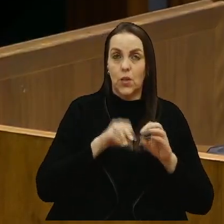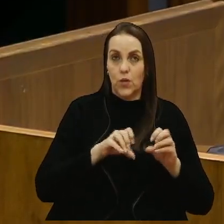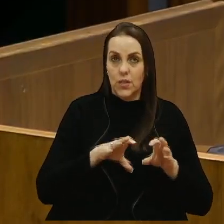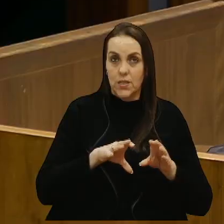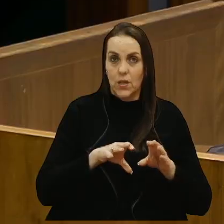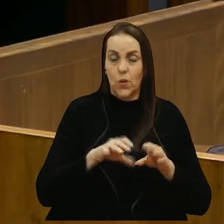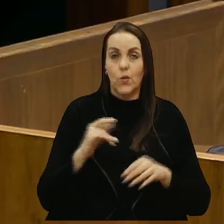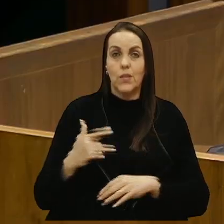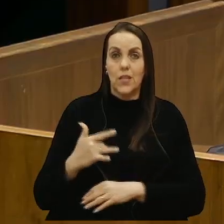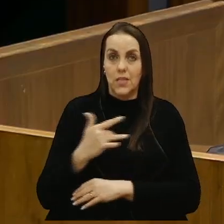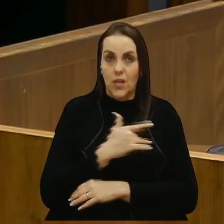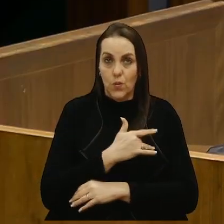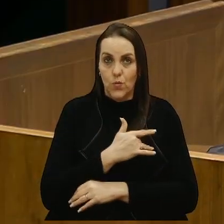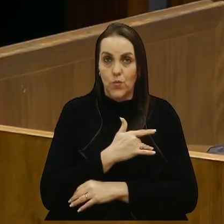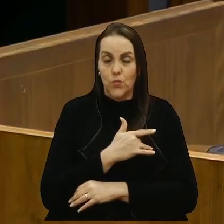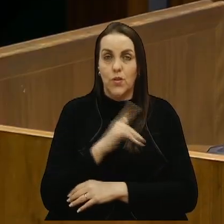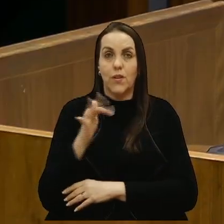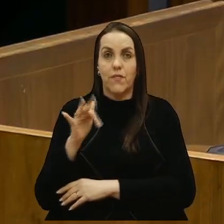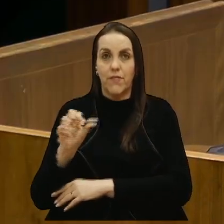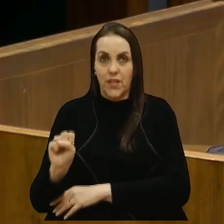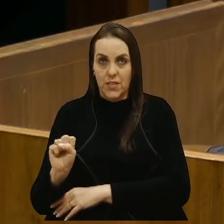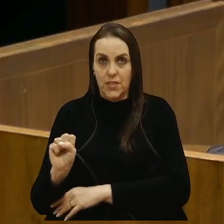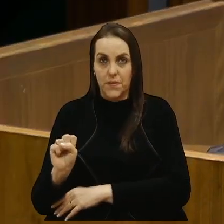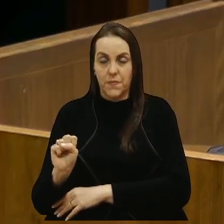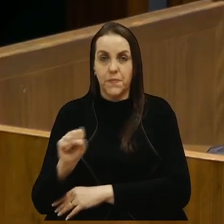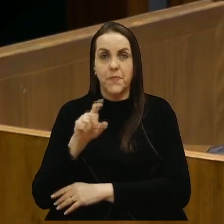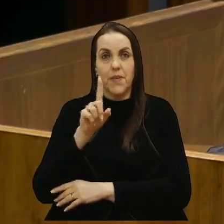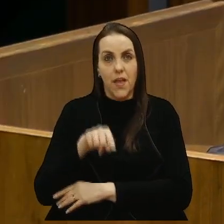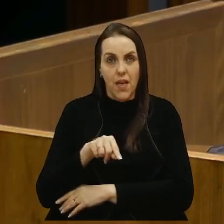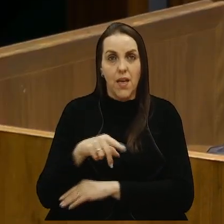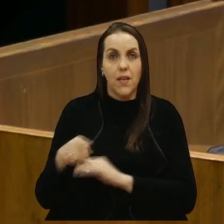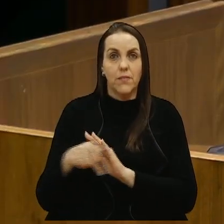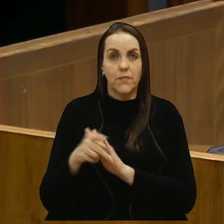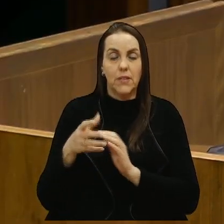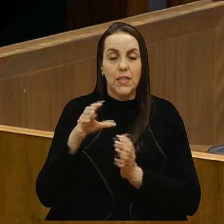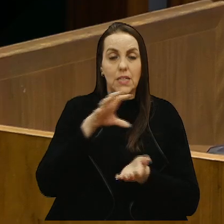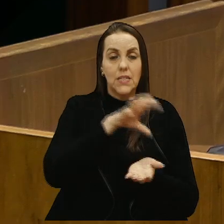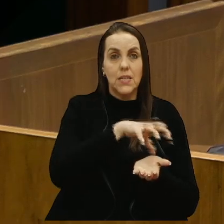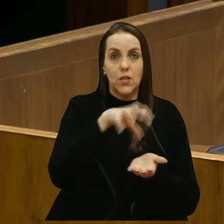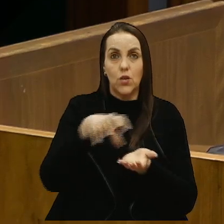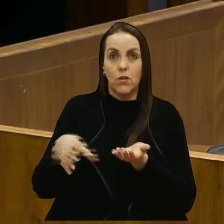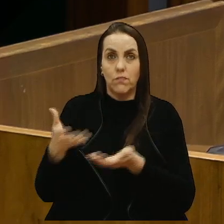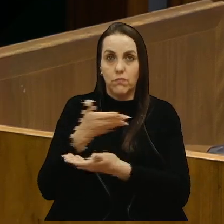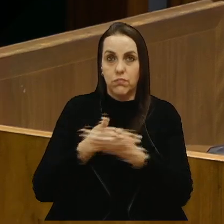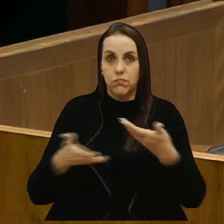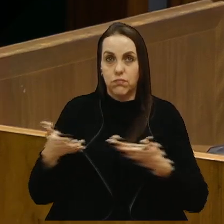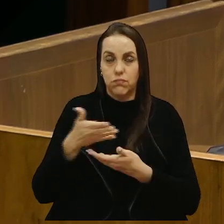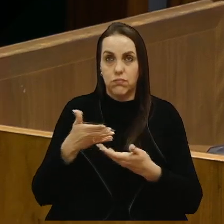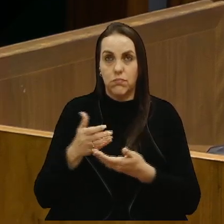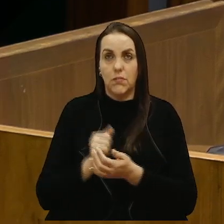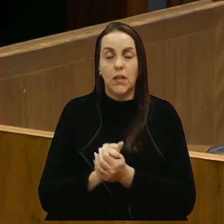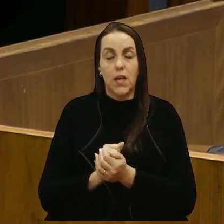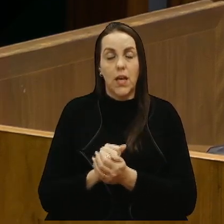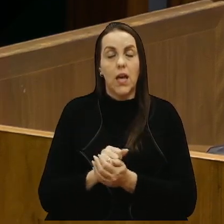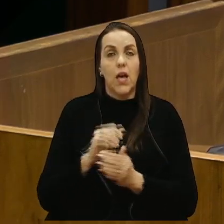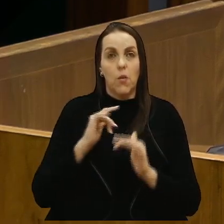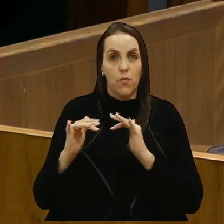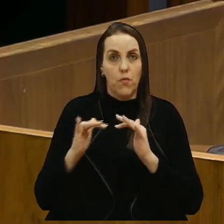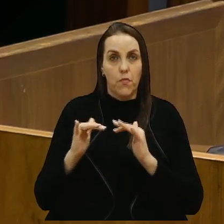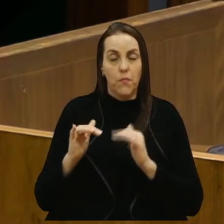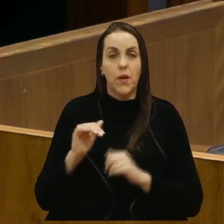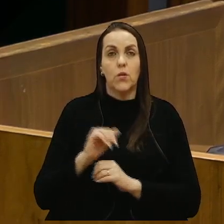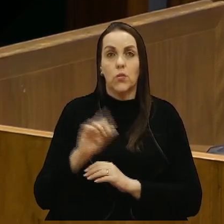da Saúde e a FAS. Ele é intersetorial nesse sentido, é um governo do município, do governo